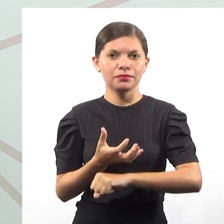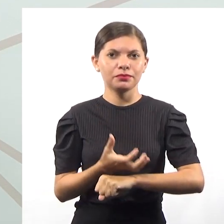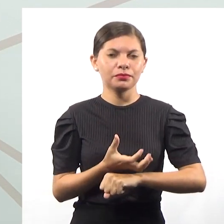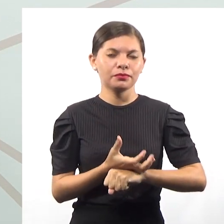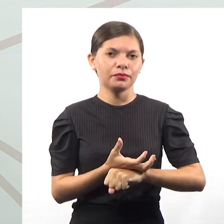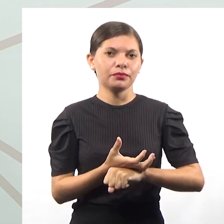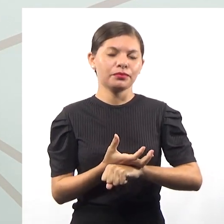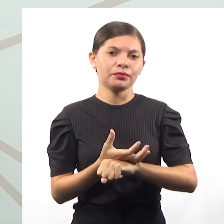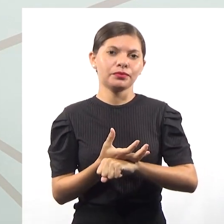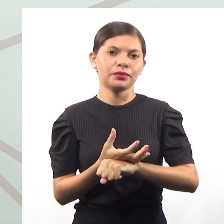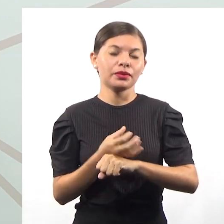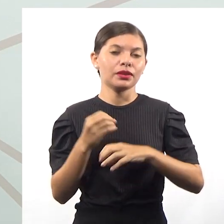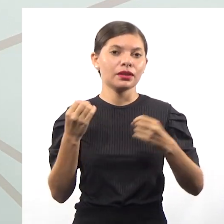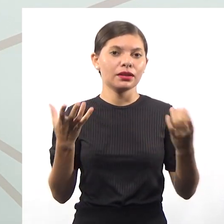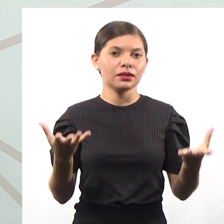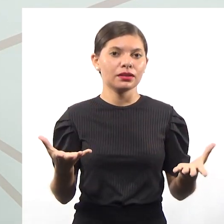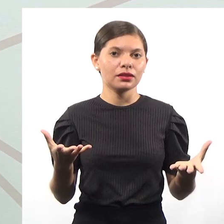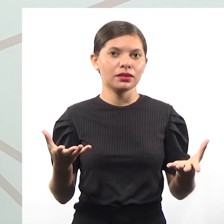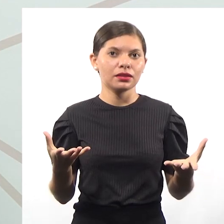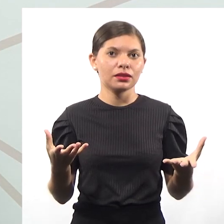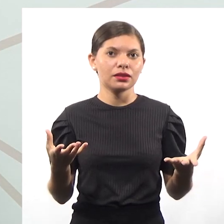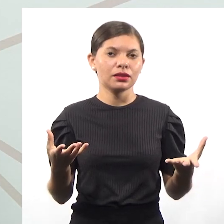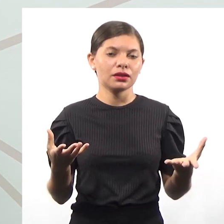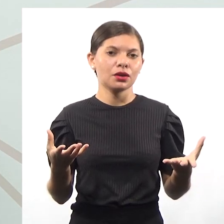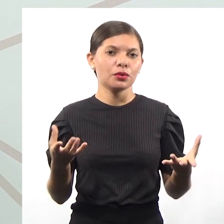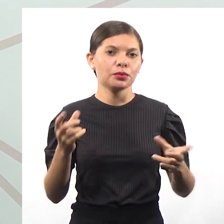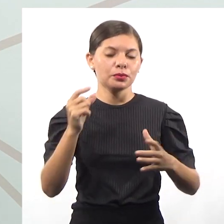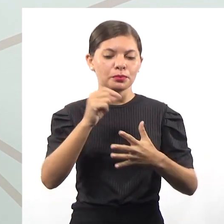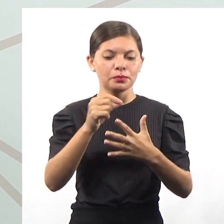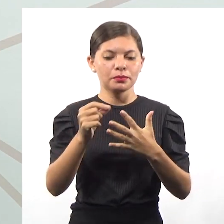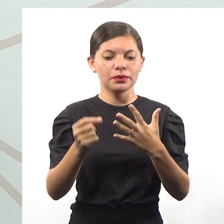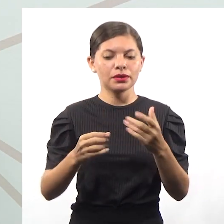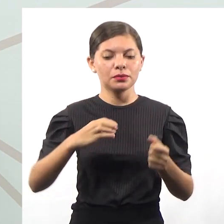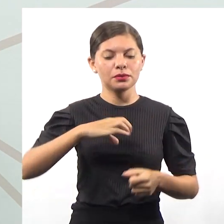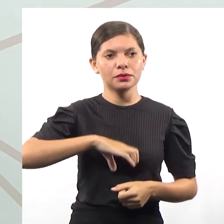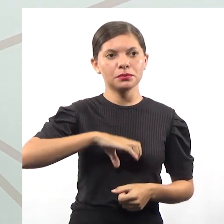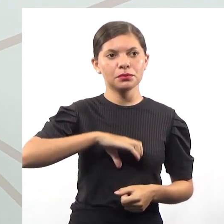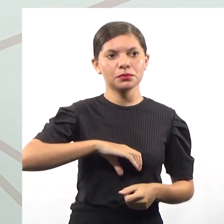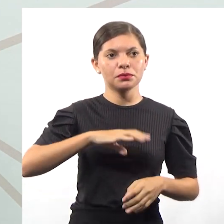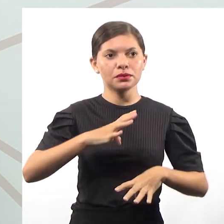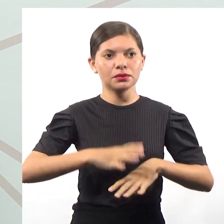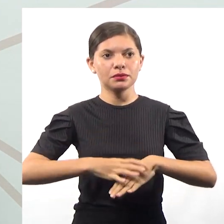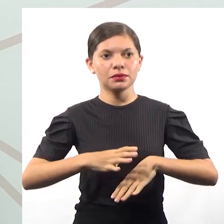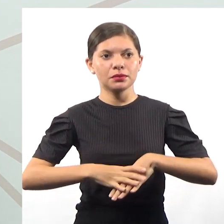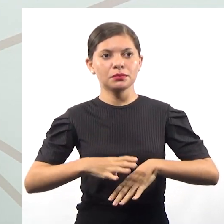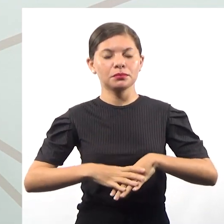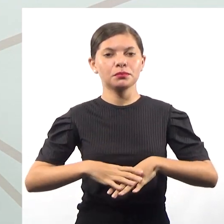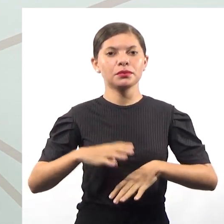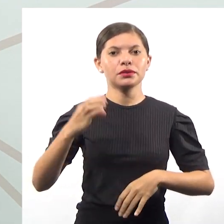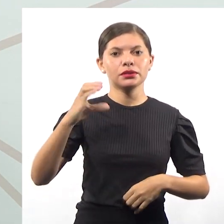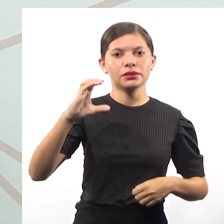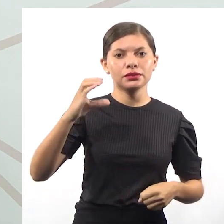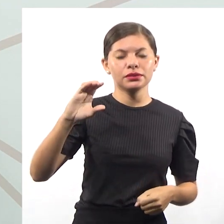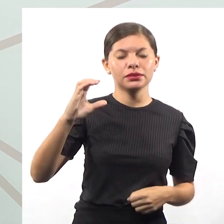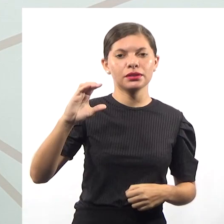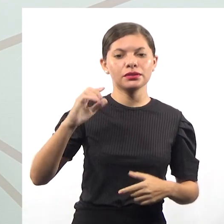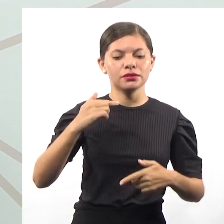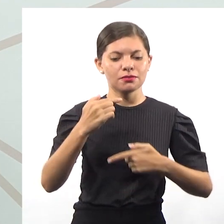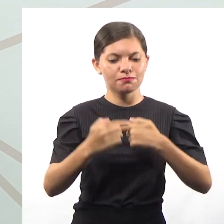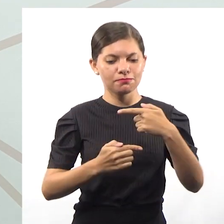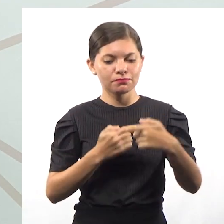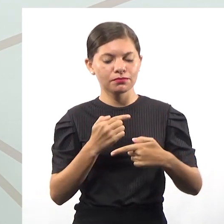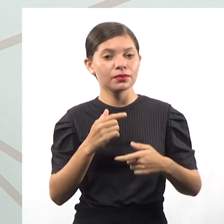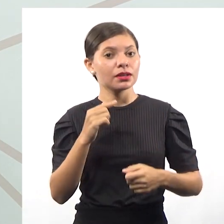muito tempo é chamada de disciplinas. Então, o parâmetro curricular de língua portuguesa, de matemática, de ciências, de